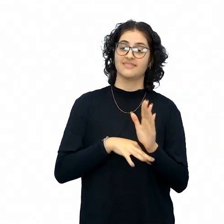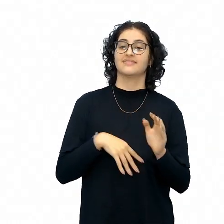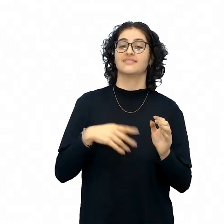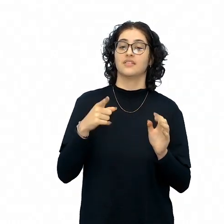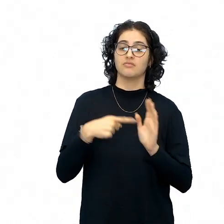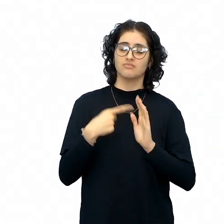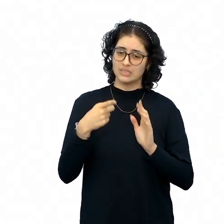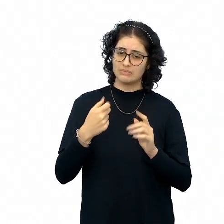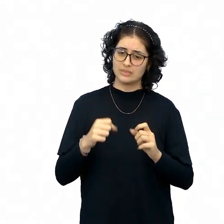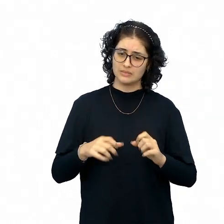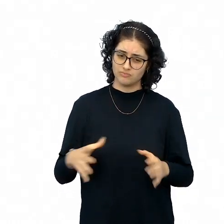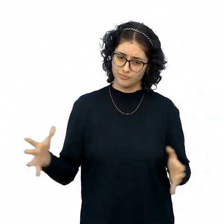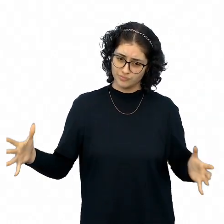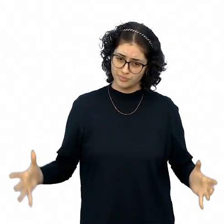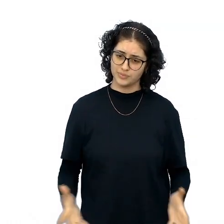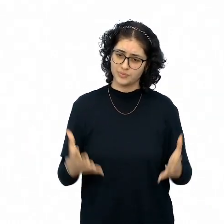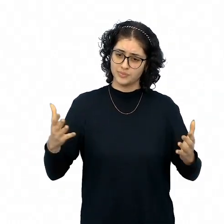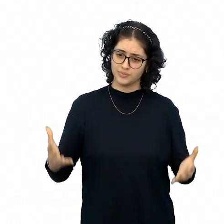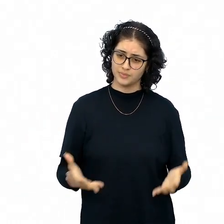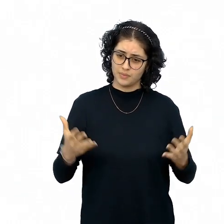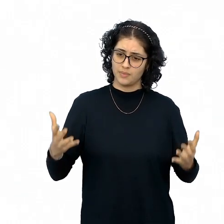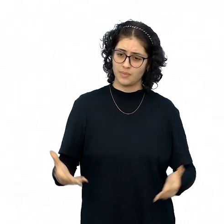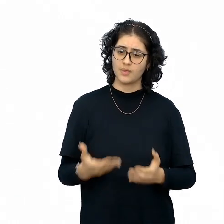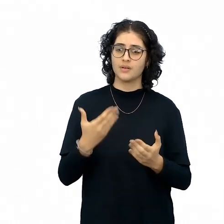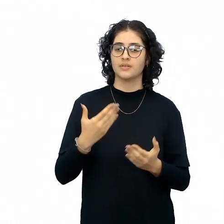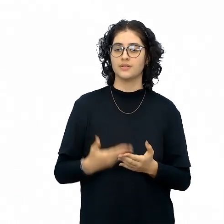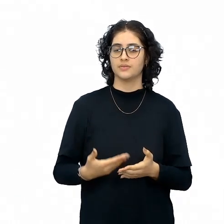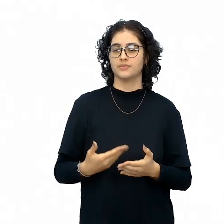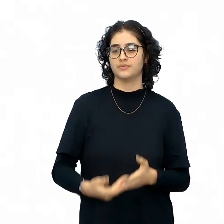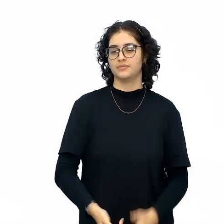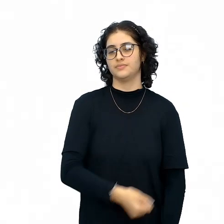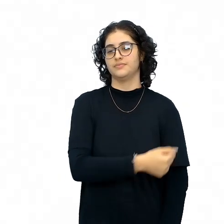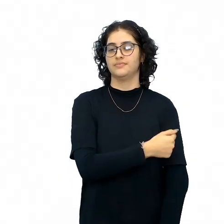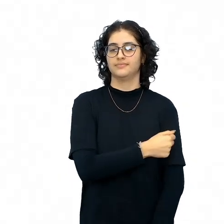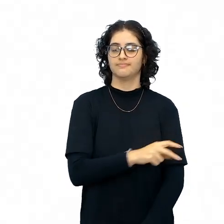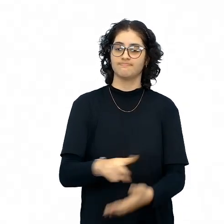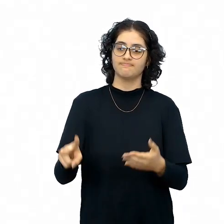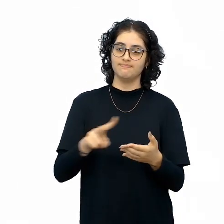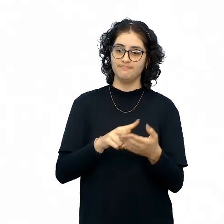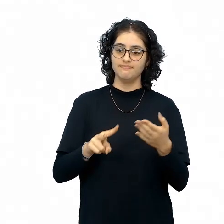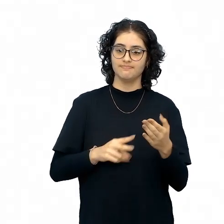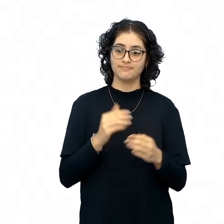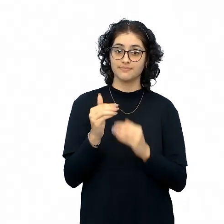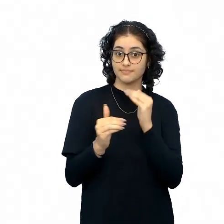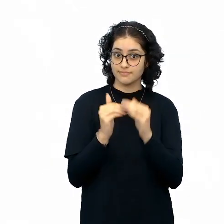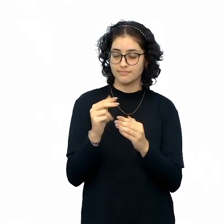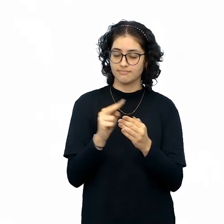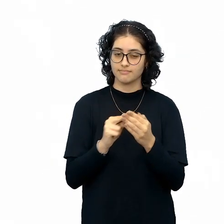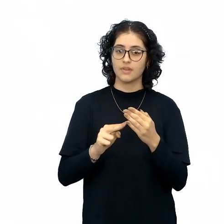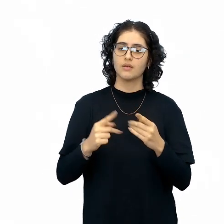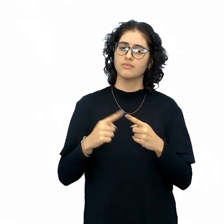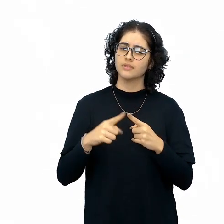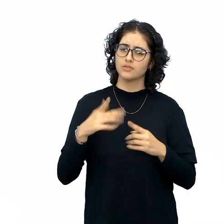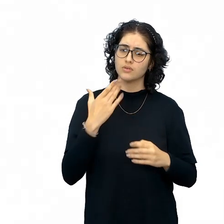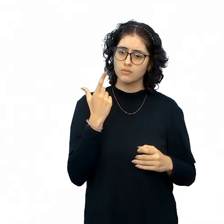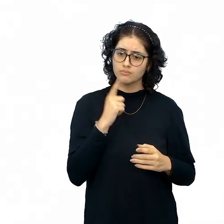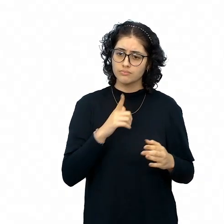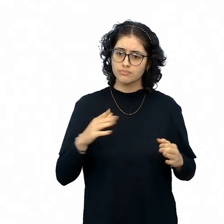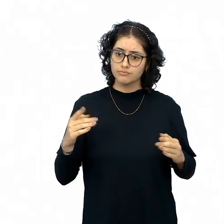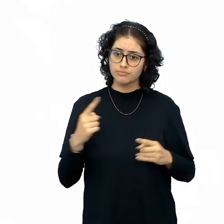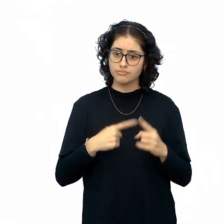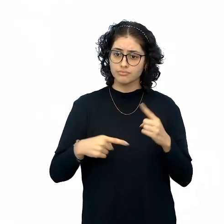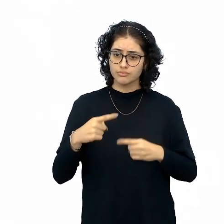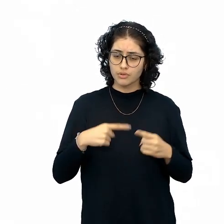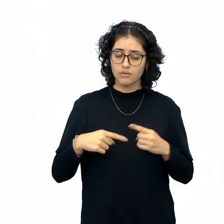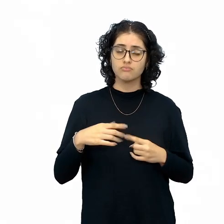essa leitura, para quê? Para que, durante a leitura, eles consigam estabelecer discussões com você, com os